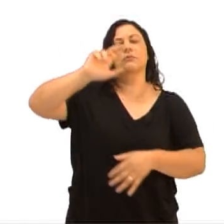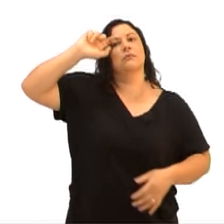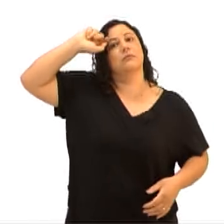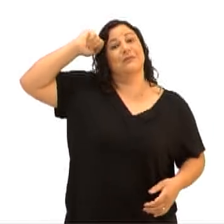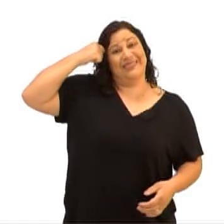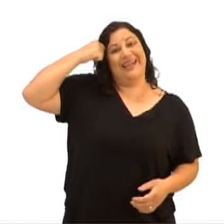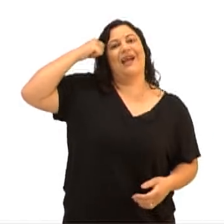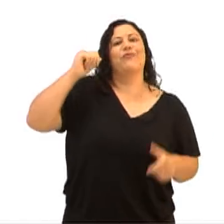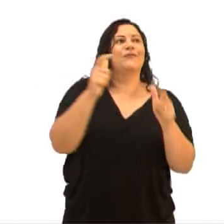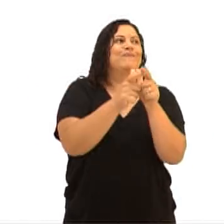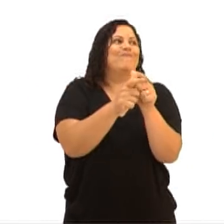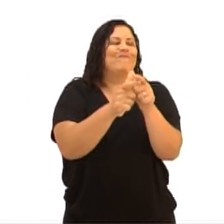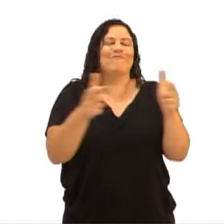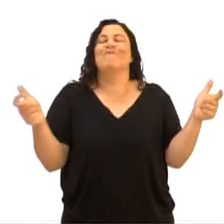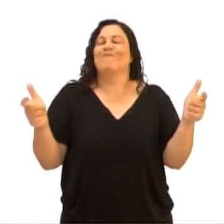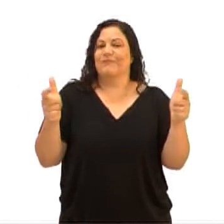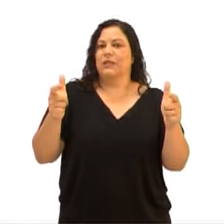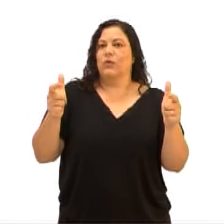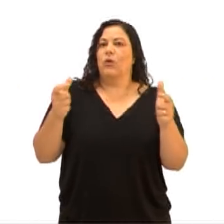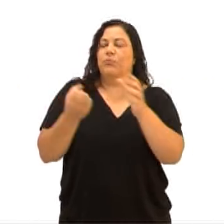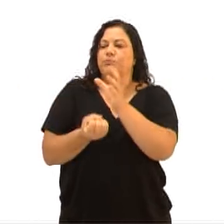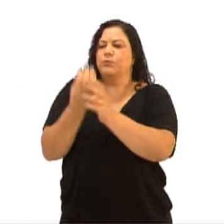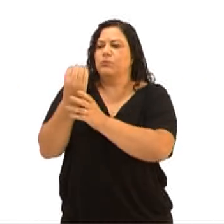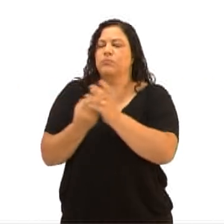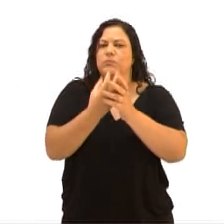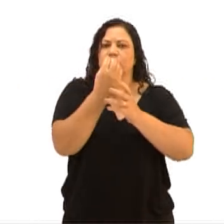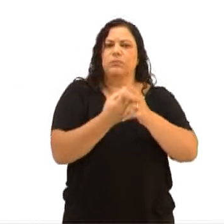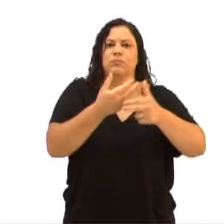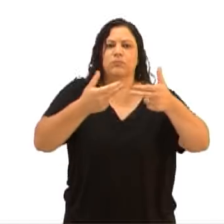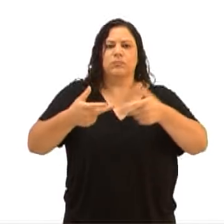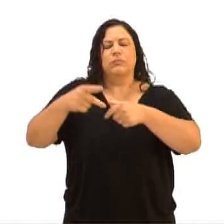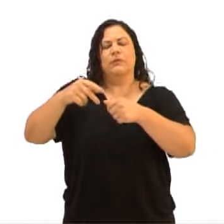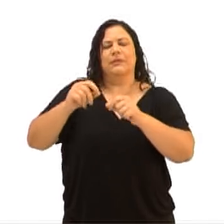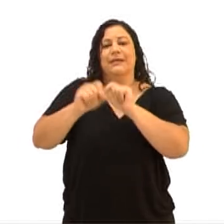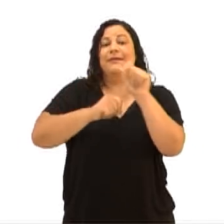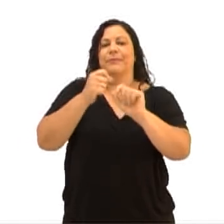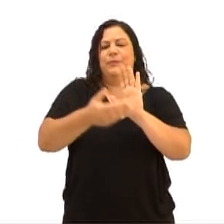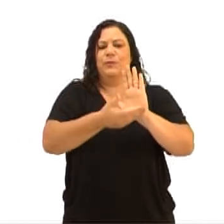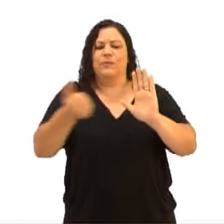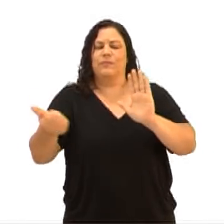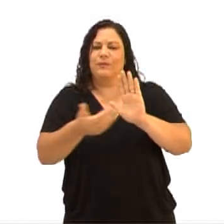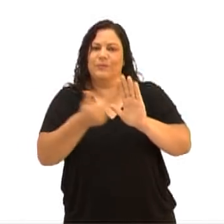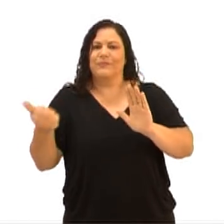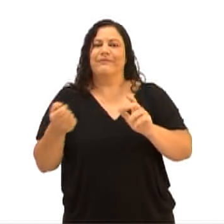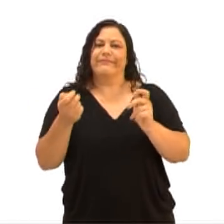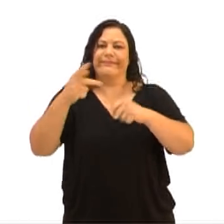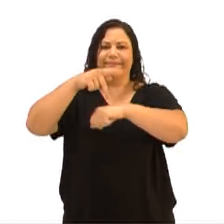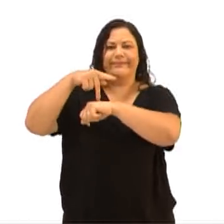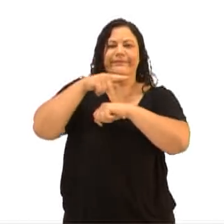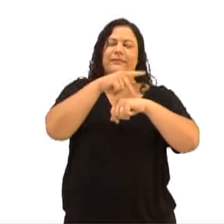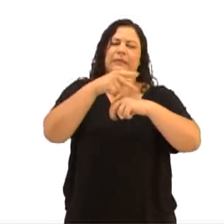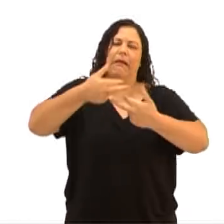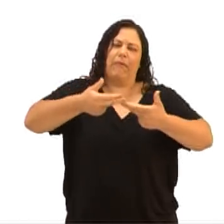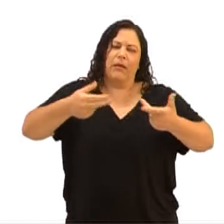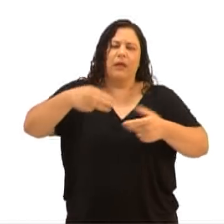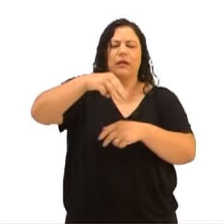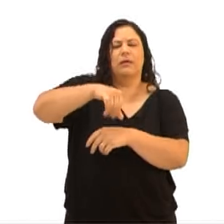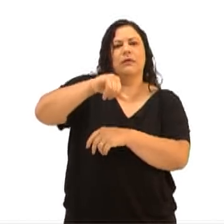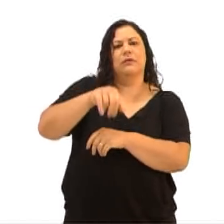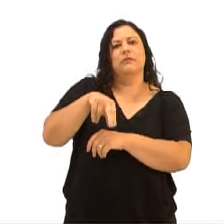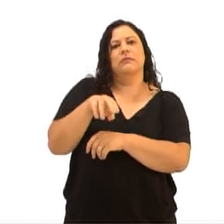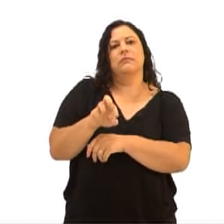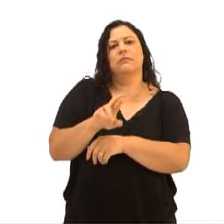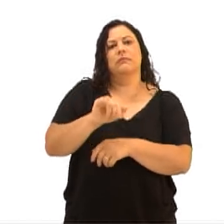África é um dos maiores produtores de minerais, produtores não, extratores, né? Tem uma série, esses aqui são alguns que